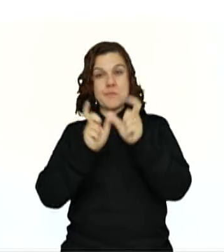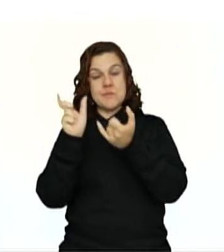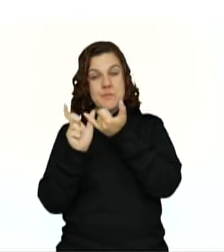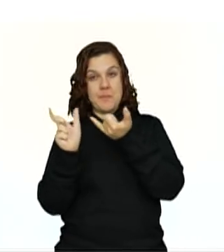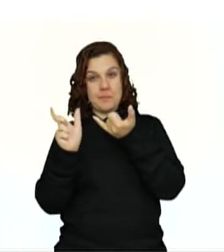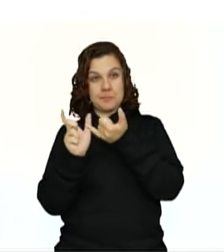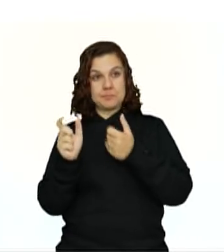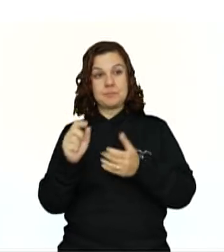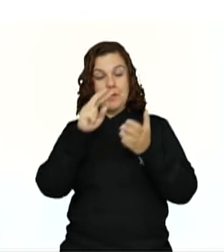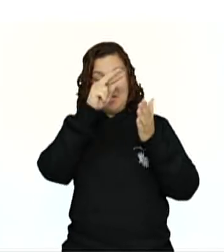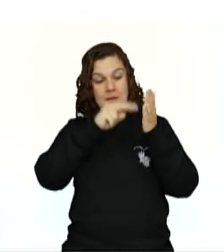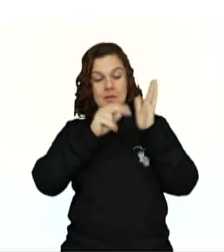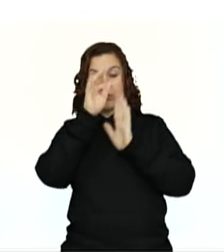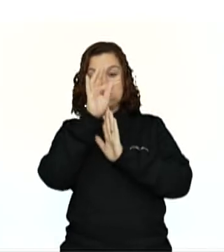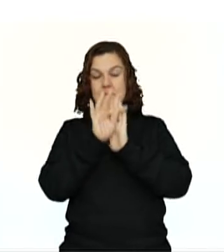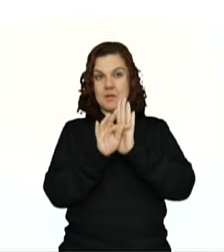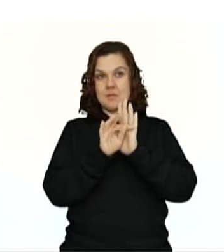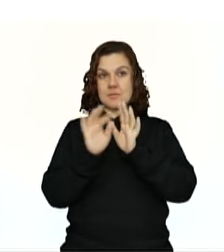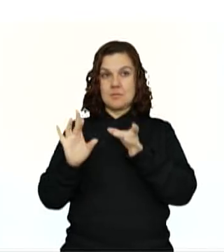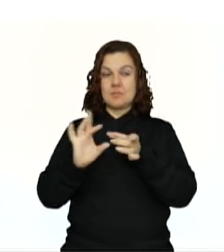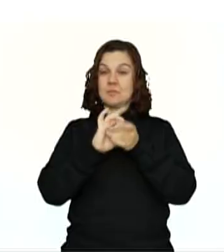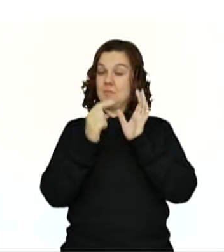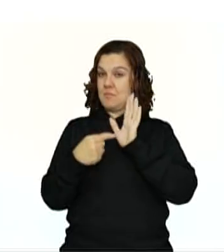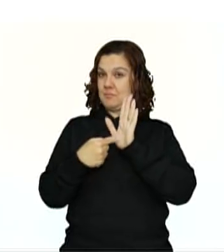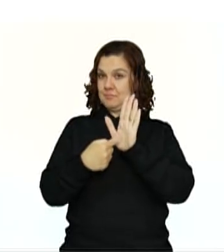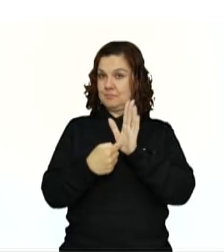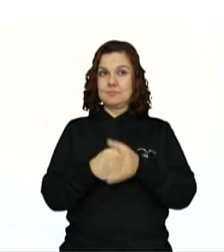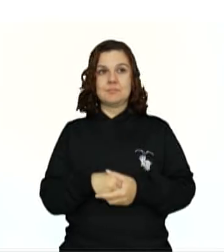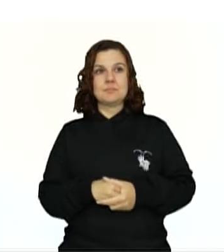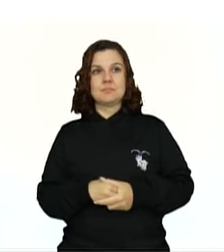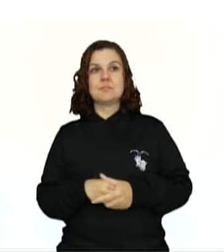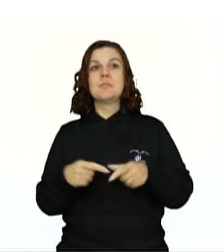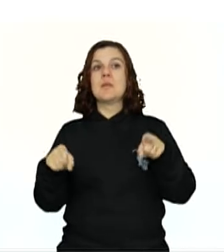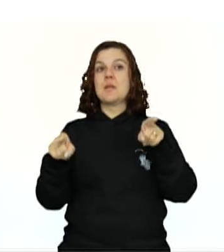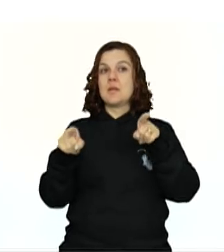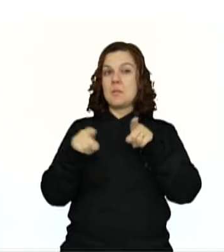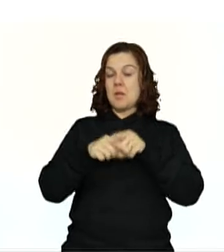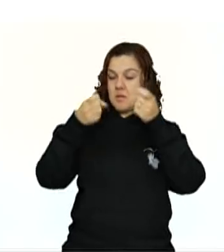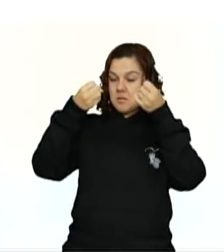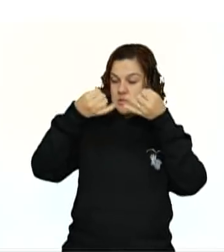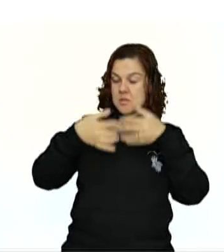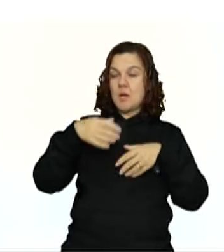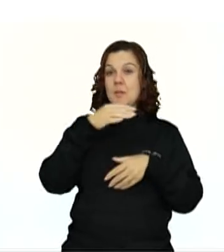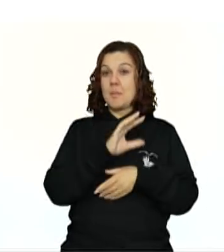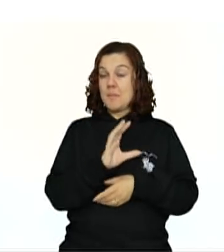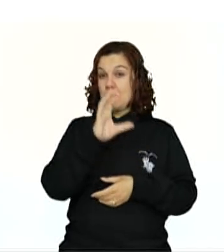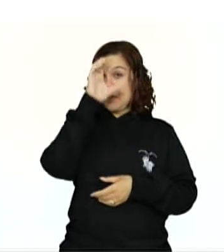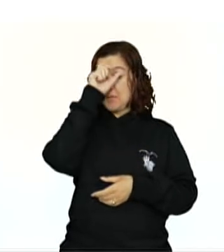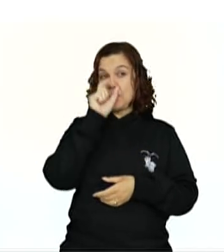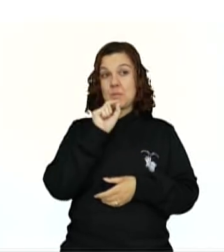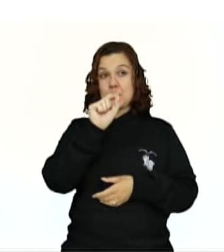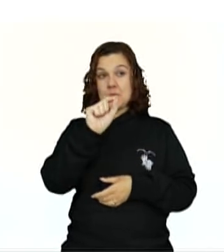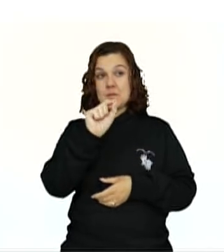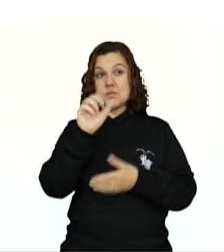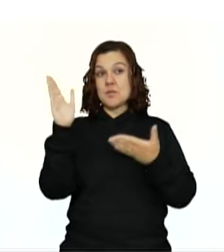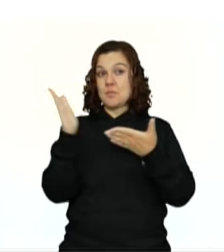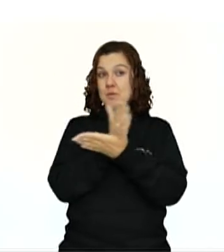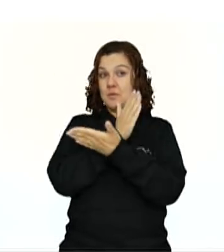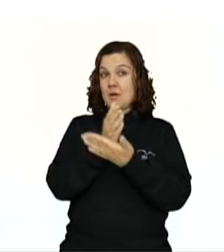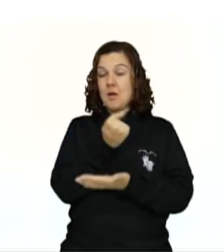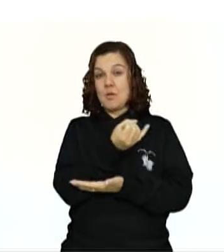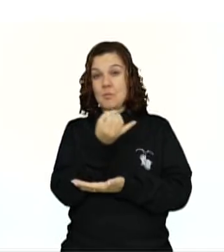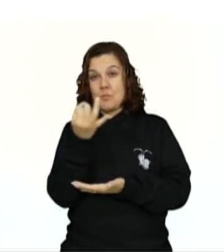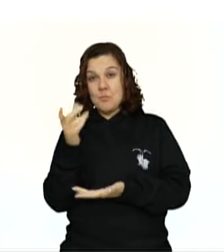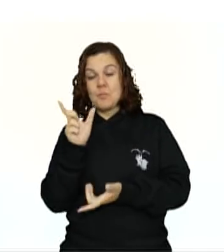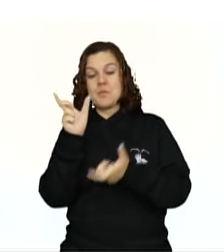por meio da leitura de textos que apresentam essas palavras. Por meio de definições, aprendemos a